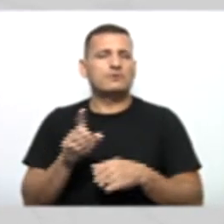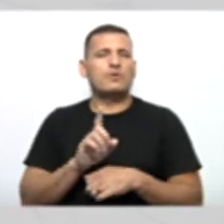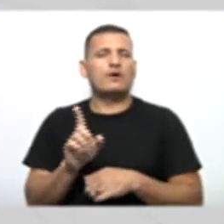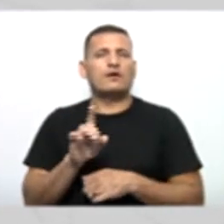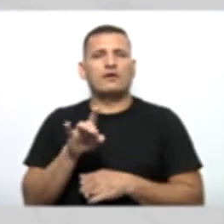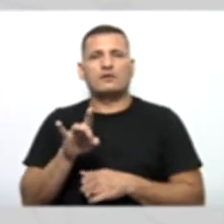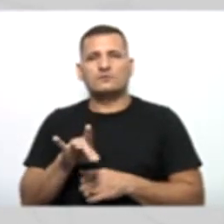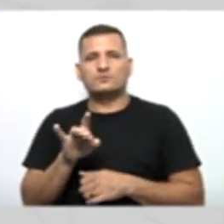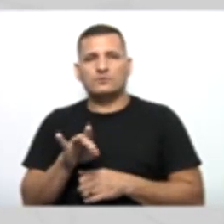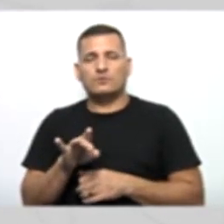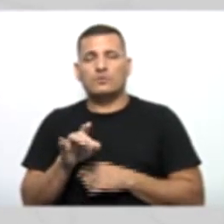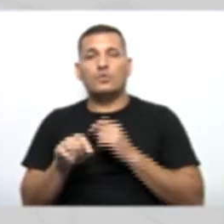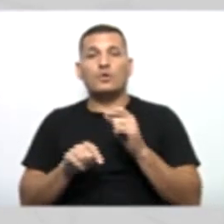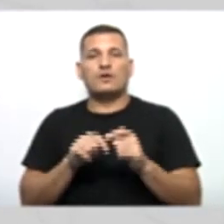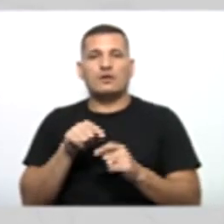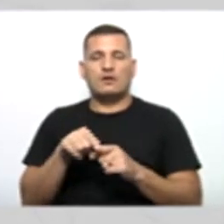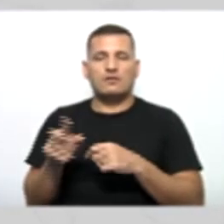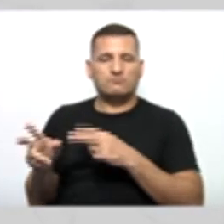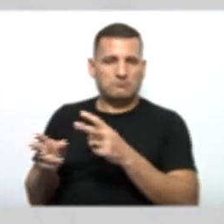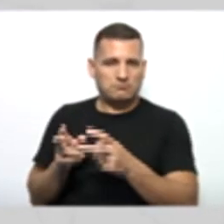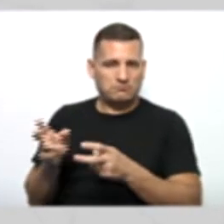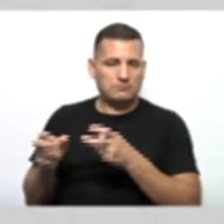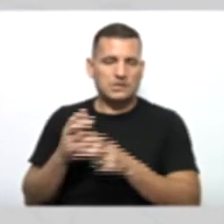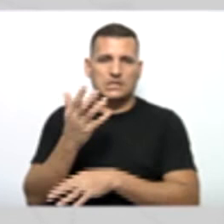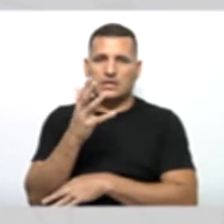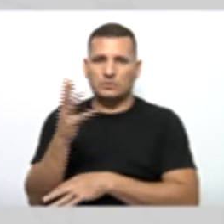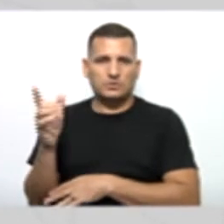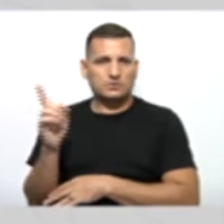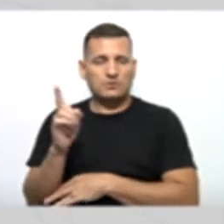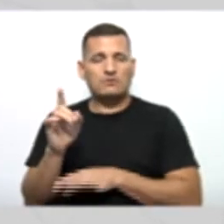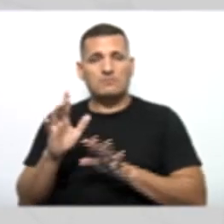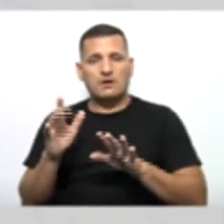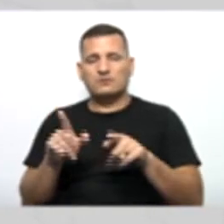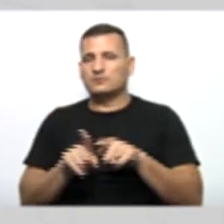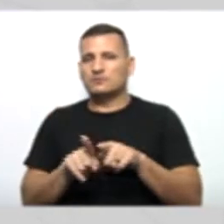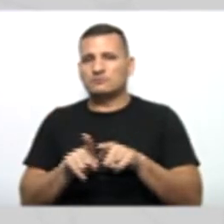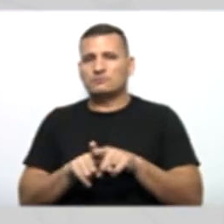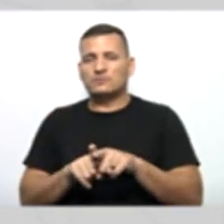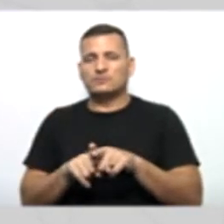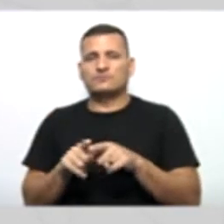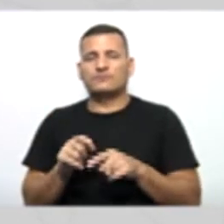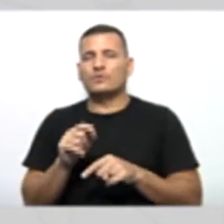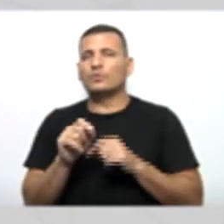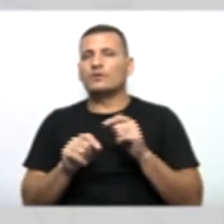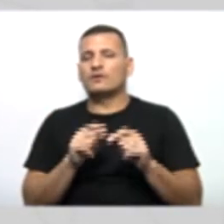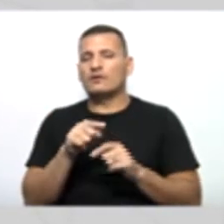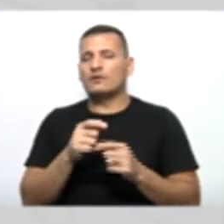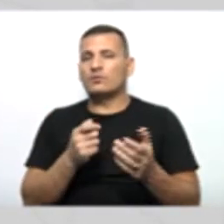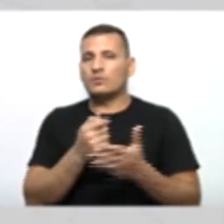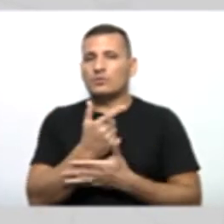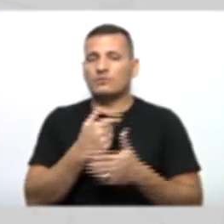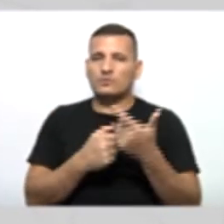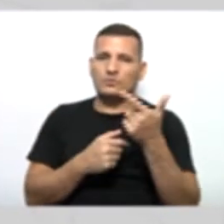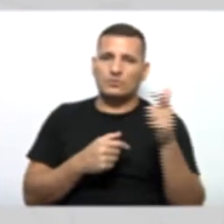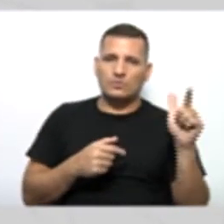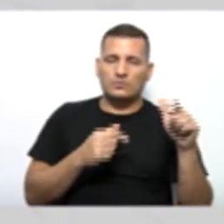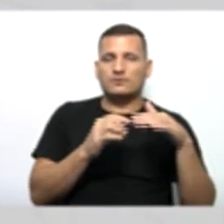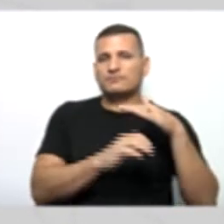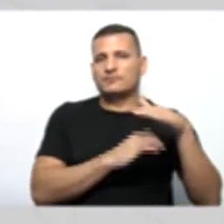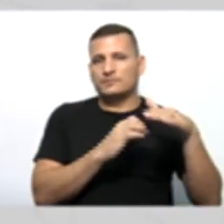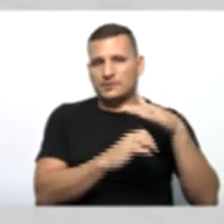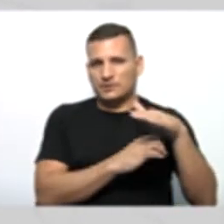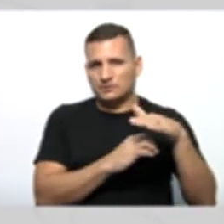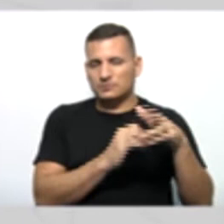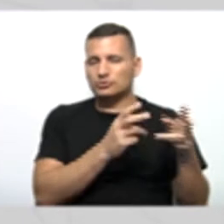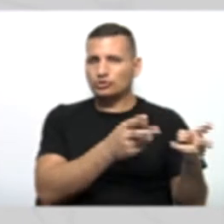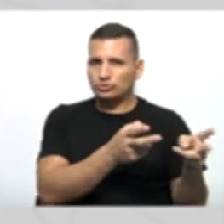que ela mesma retira da natureza, mas também são aqueles que ela compra de outra empresa que em algum momento